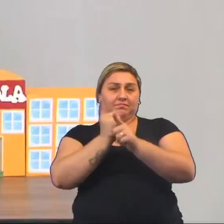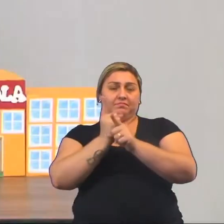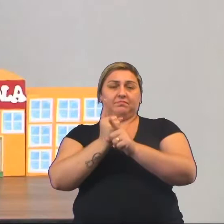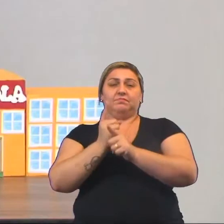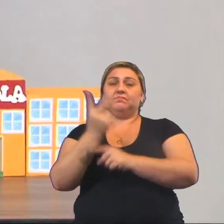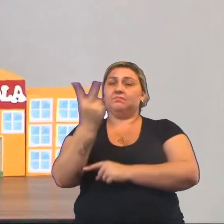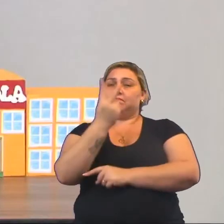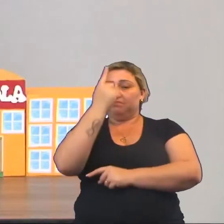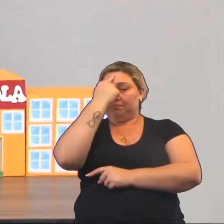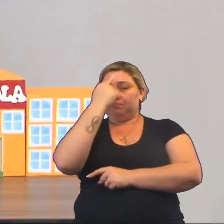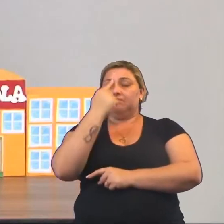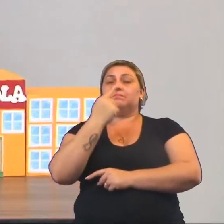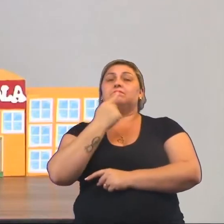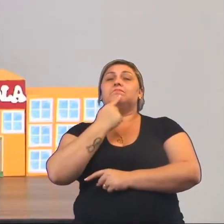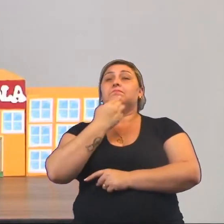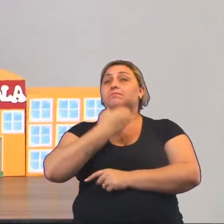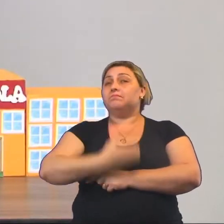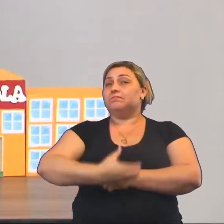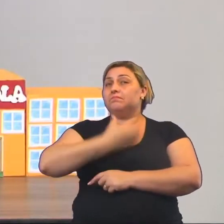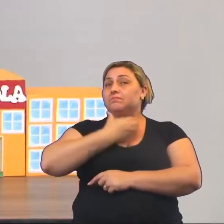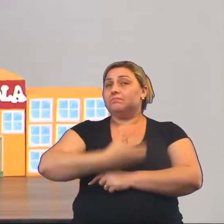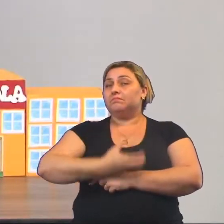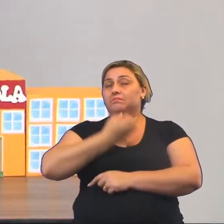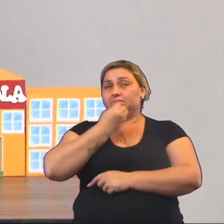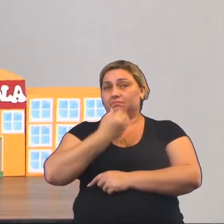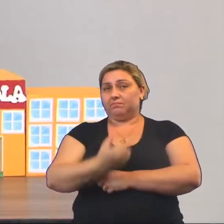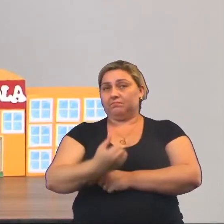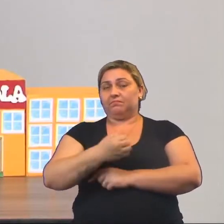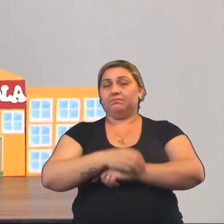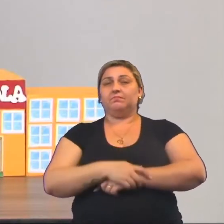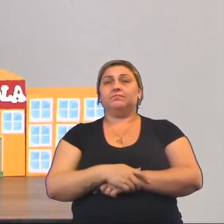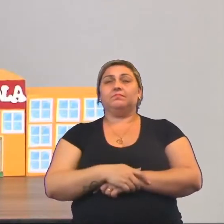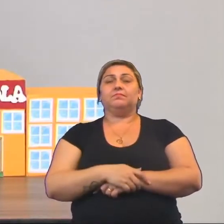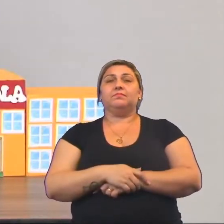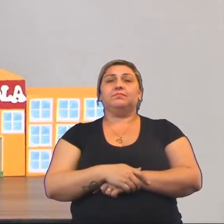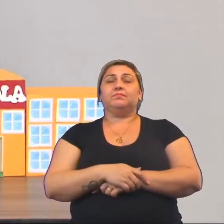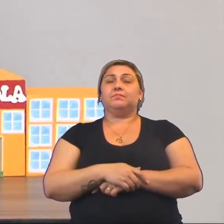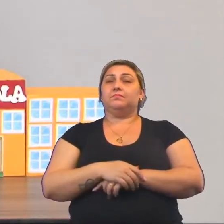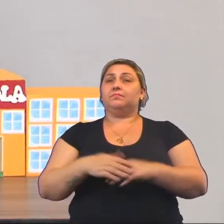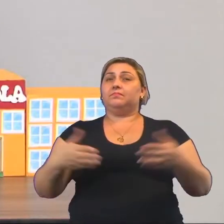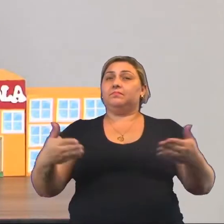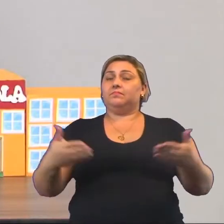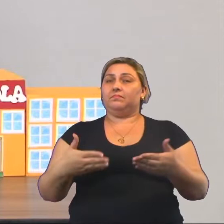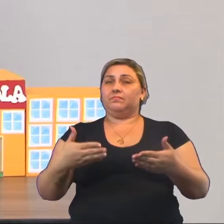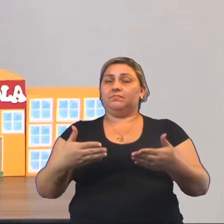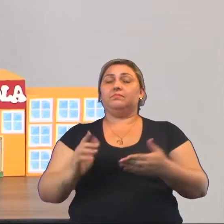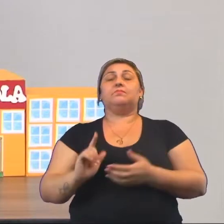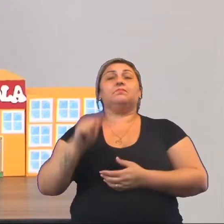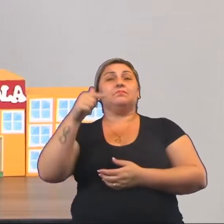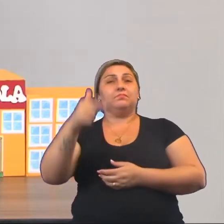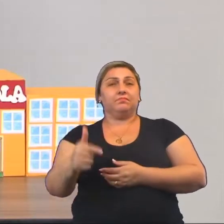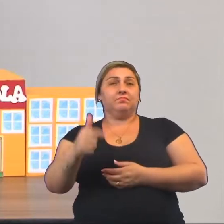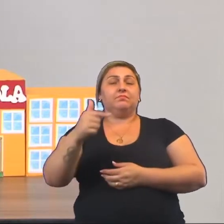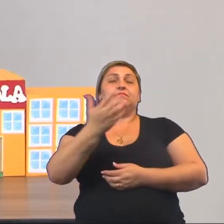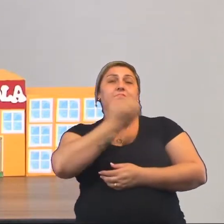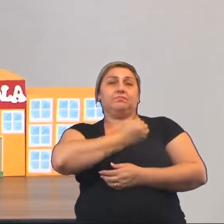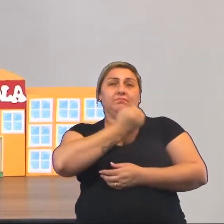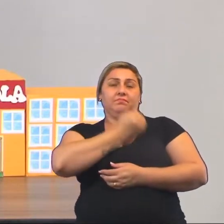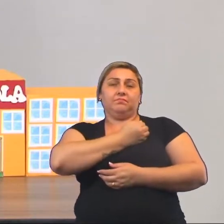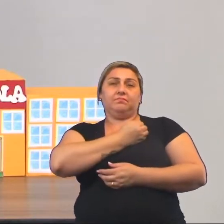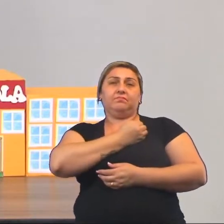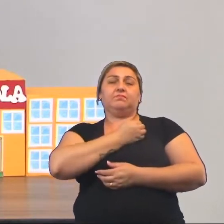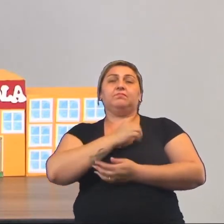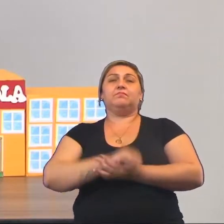Encontramos as duas imagens de Natal. Muito bem! Agora vamos para mais um número.